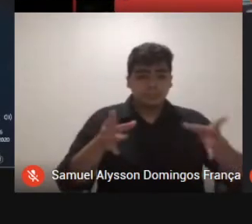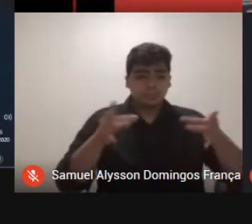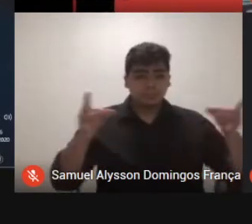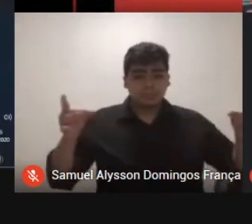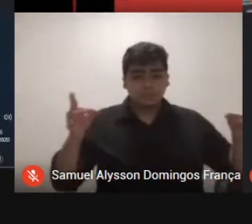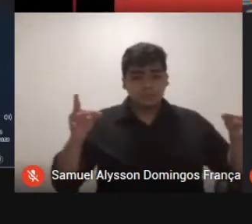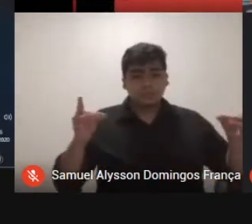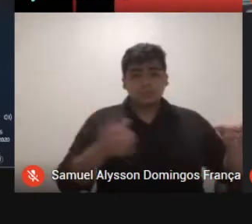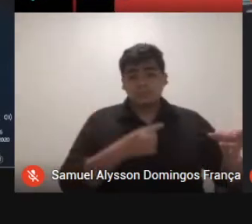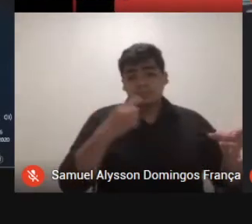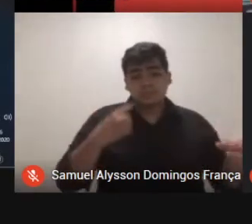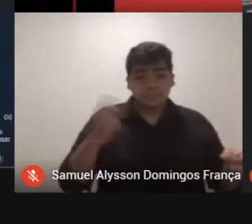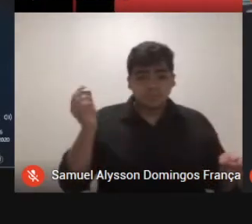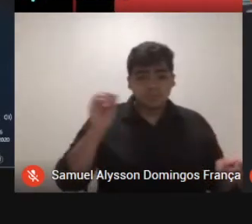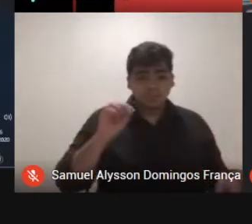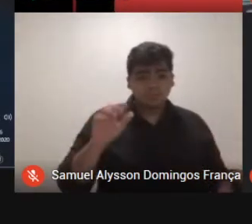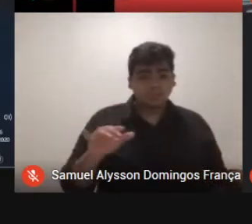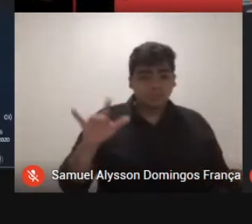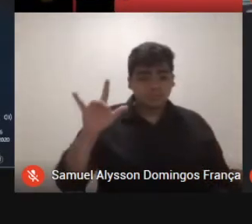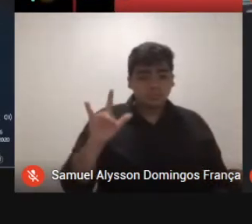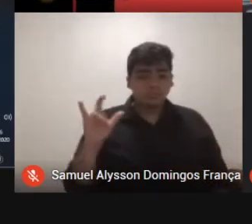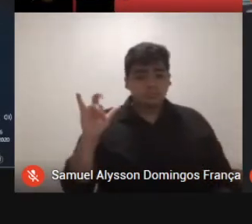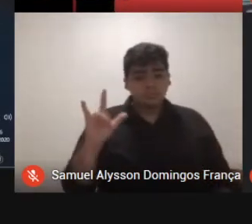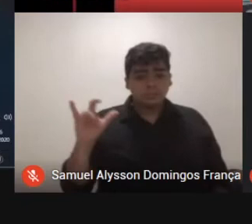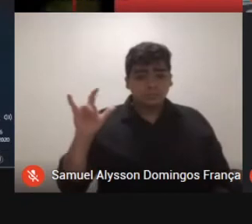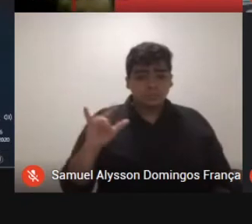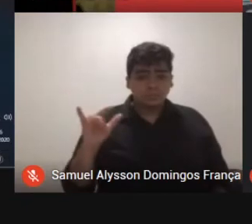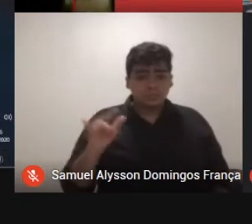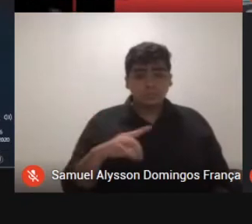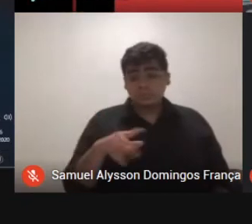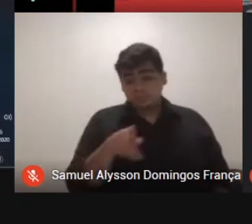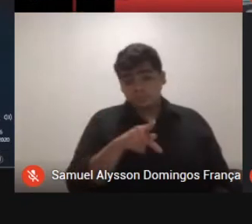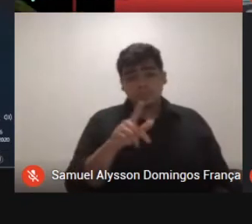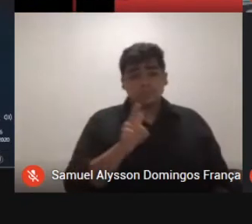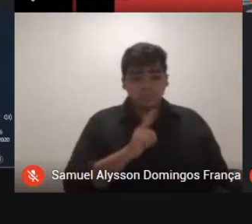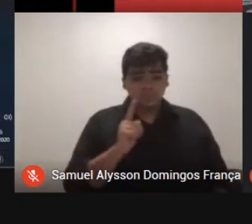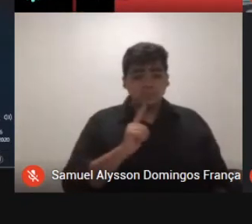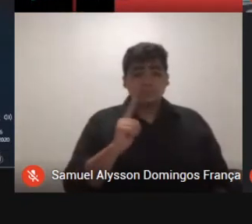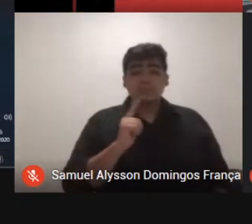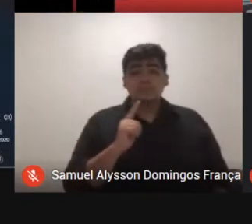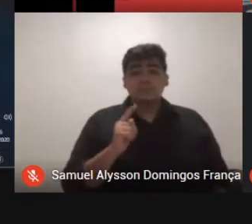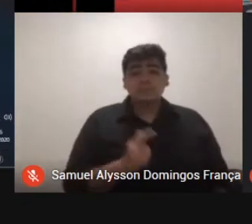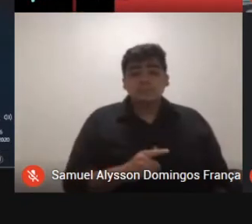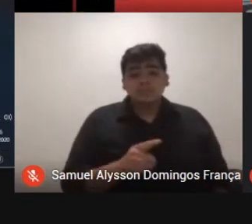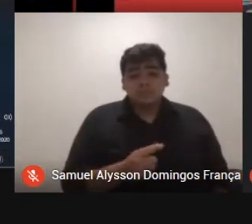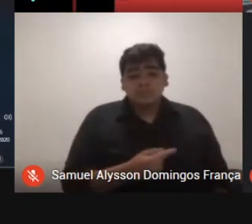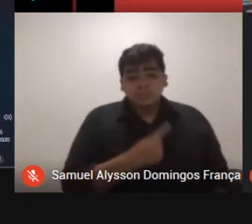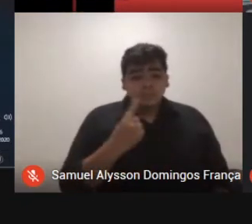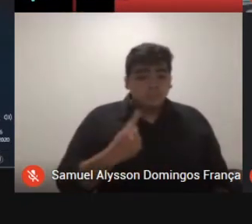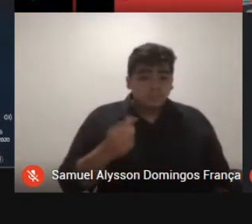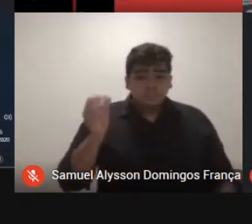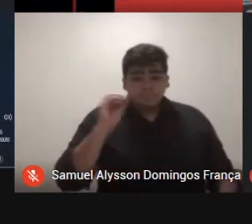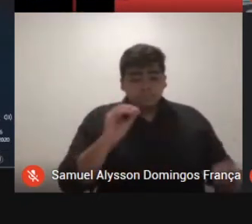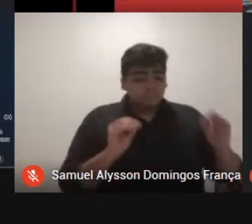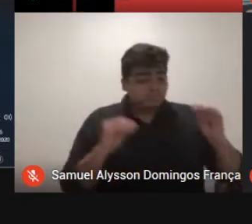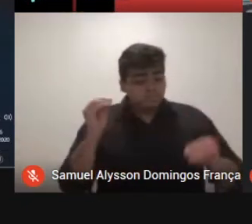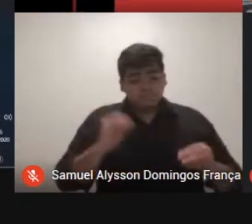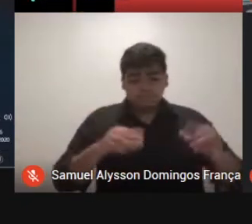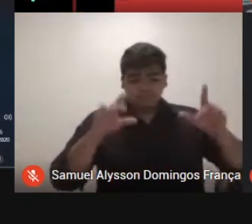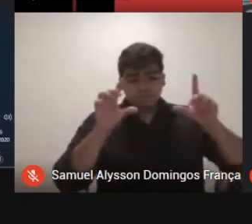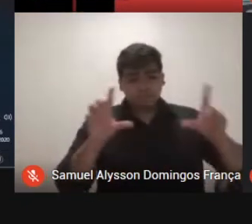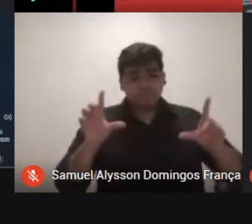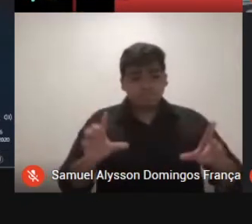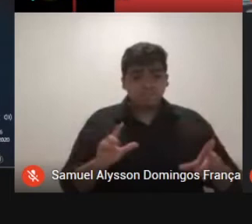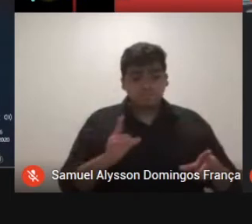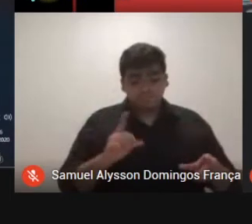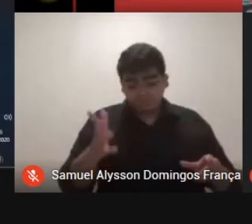Instagram. A gente tem o Instagram do parque, tá, gente? Então, a gente ia jogando esses cartazes para causar impacto nas pessoas, né? As